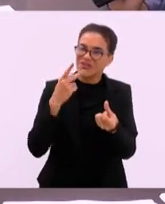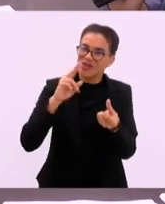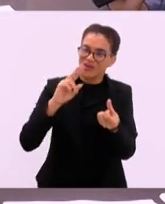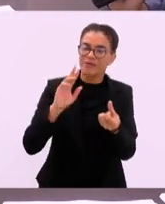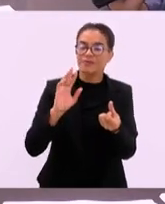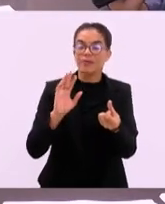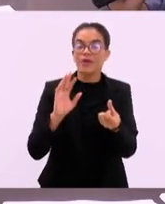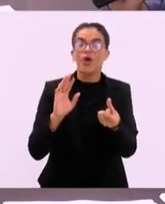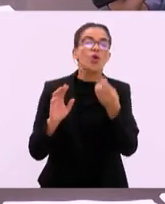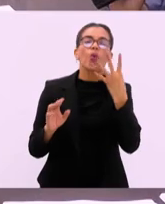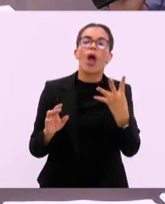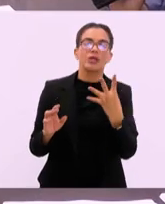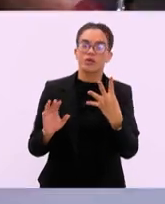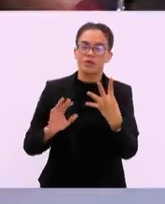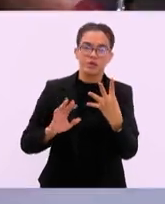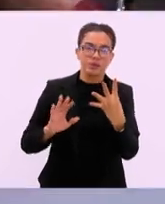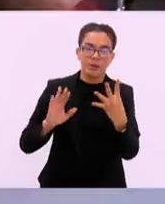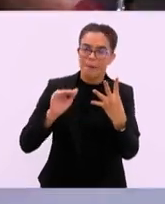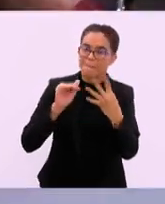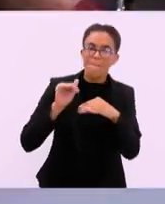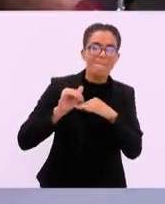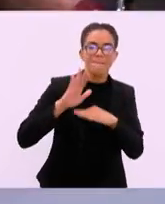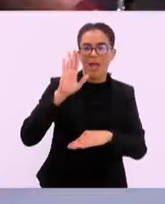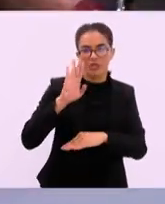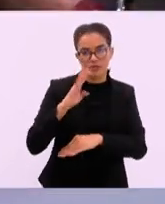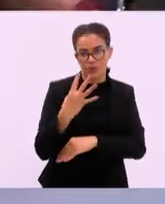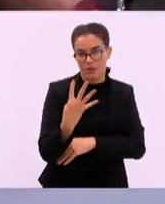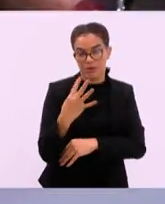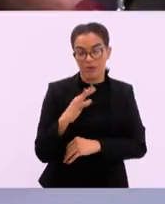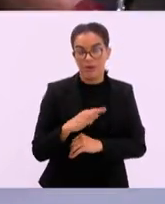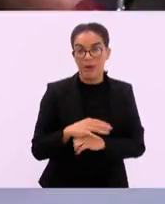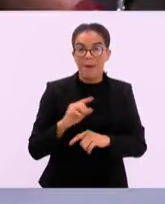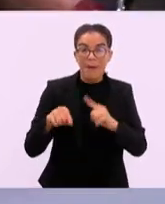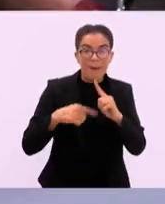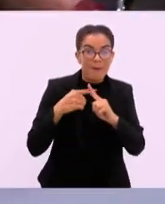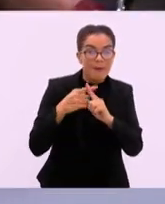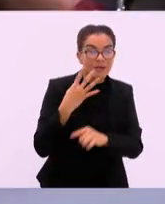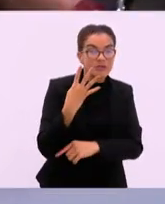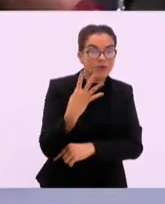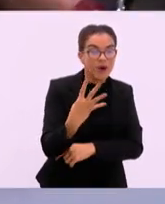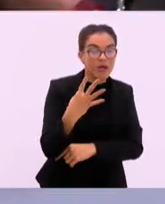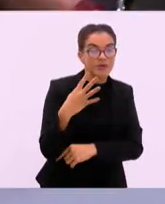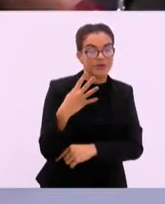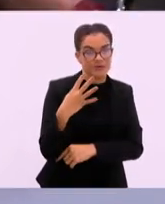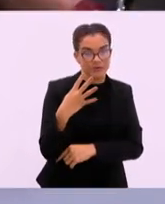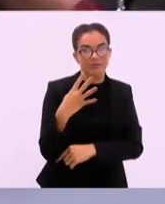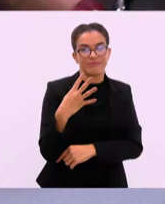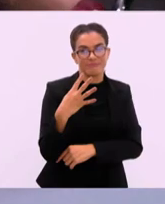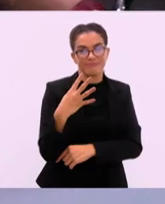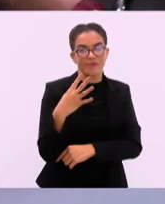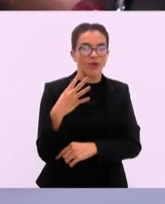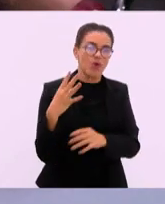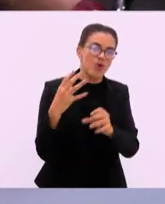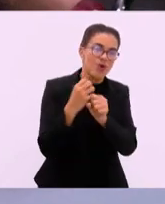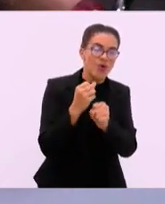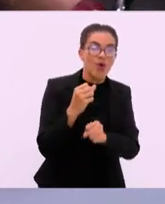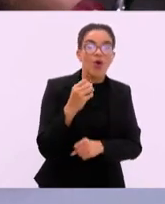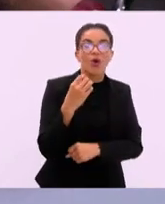Que tenha sido 4, mais que 4 foi, ela vai ver aqui. Com IPCA de mais 4, já deu 8. A dívida